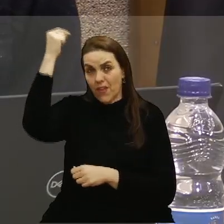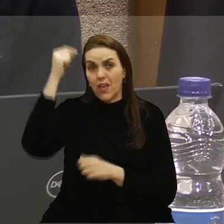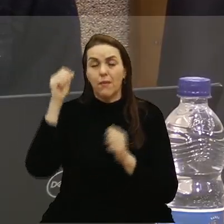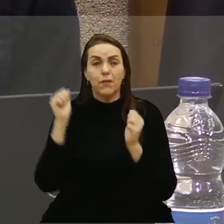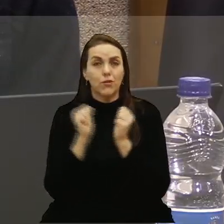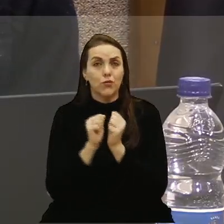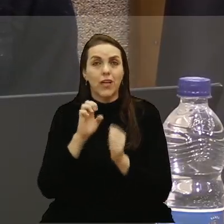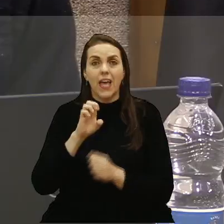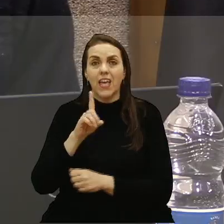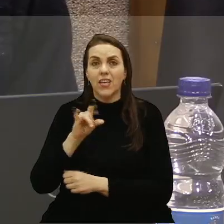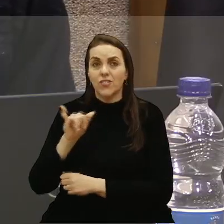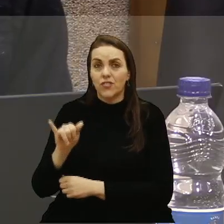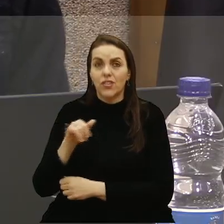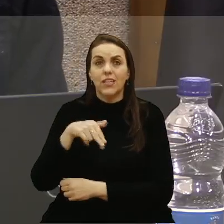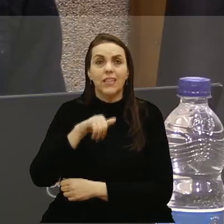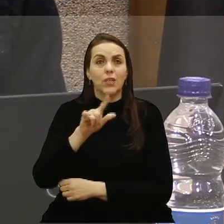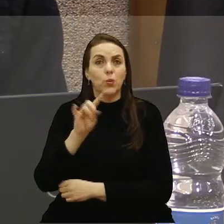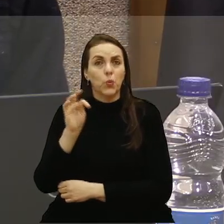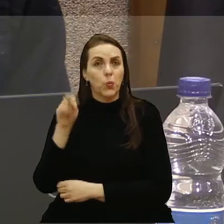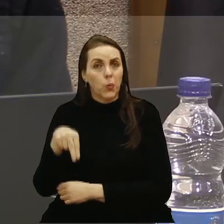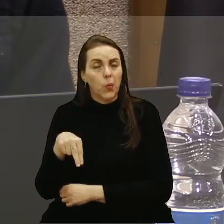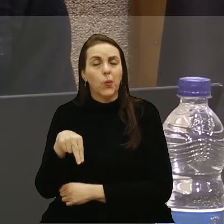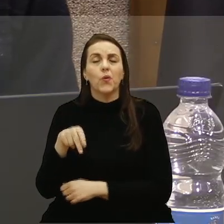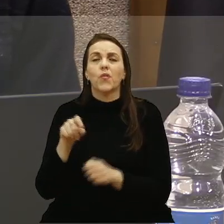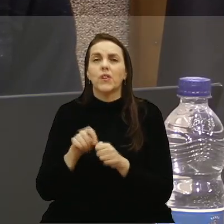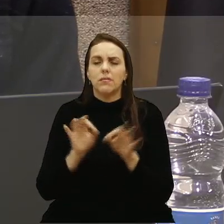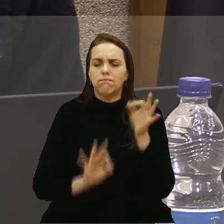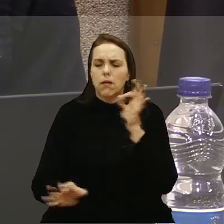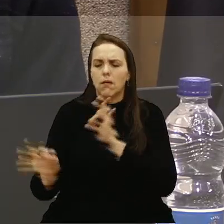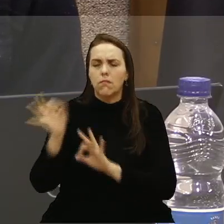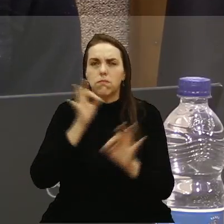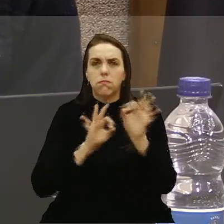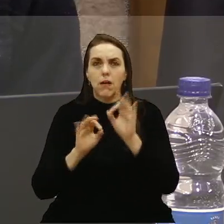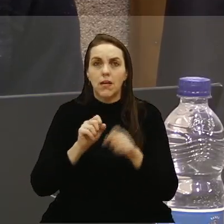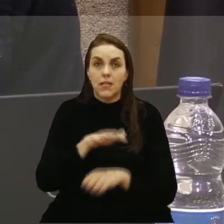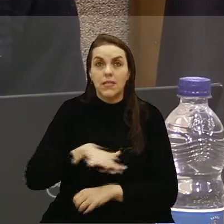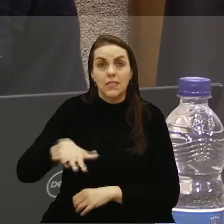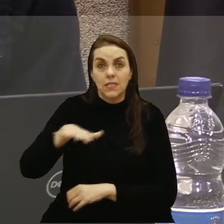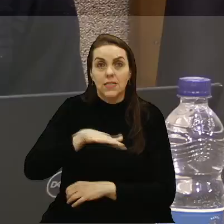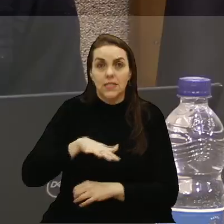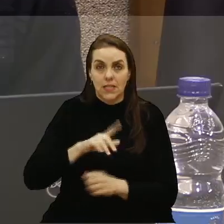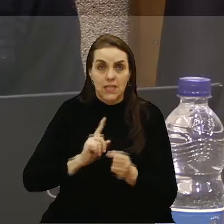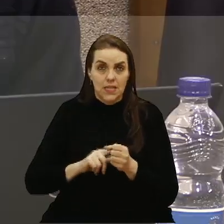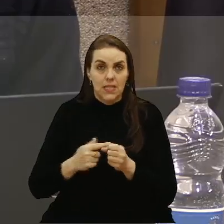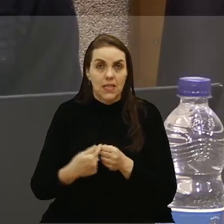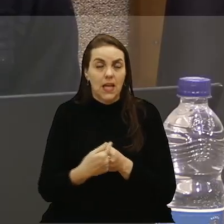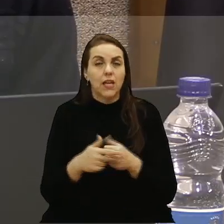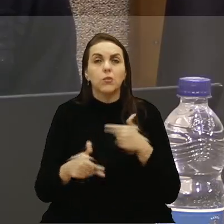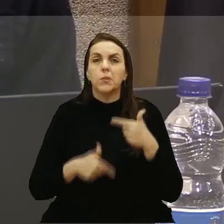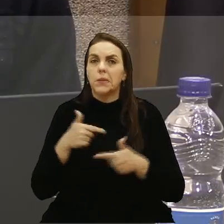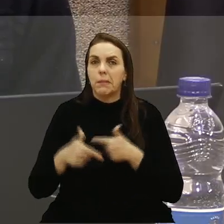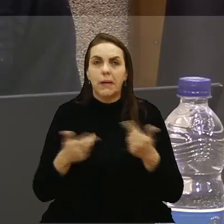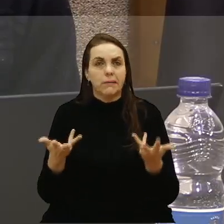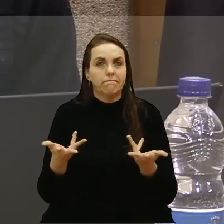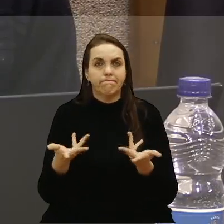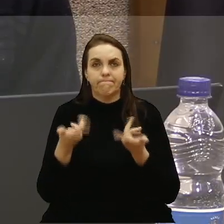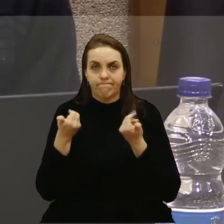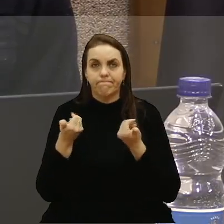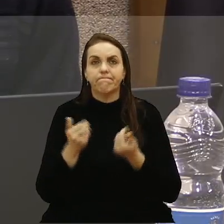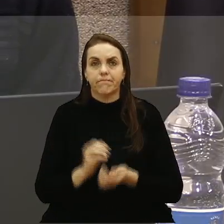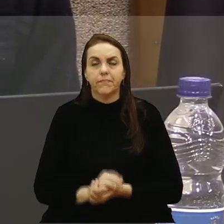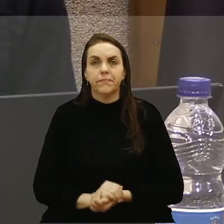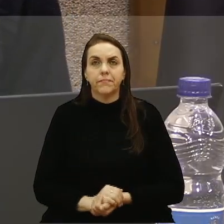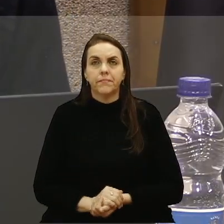toda essa turma, além de revitalizar os espaços da cidade, eles estão fazendo um trabalho magnífico.